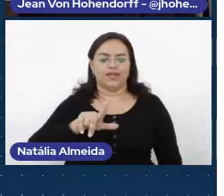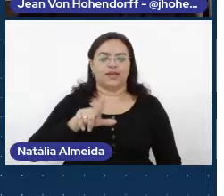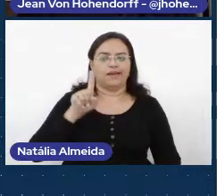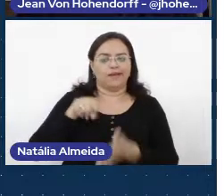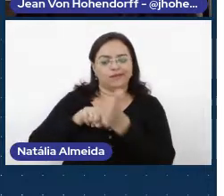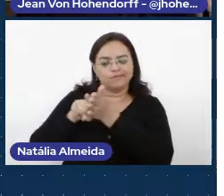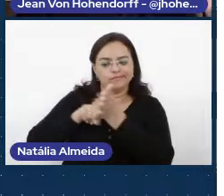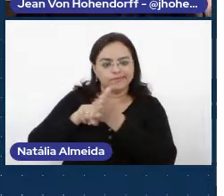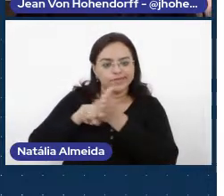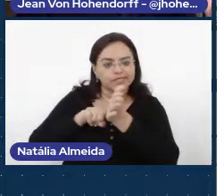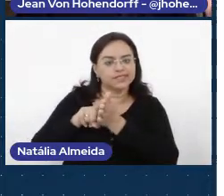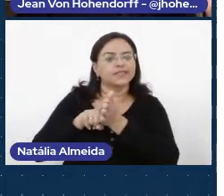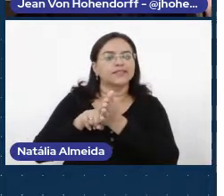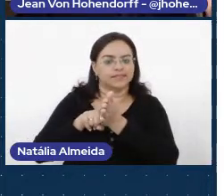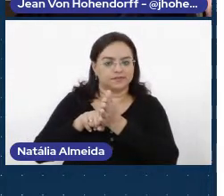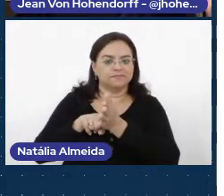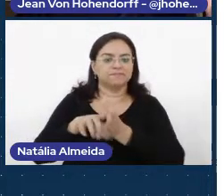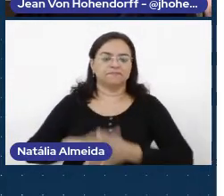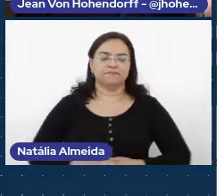pesquisa empírica.